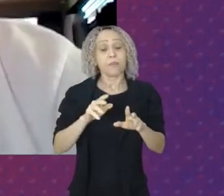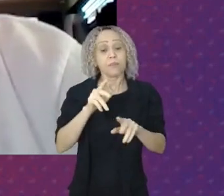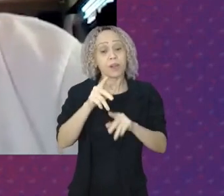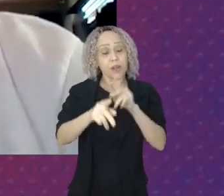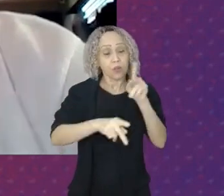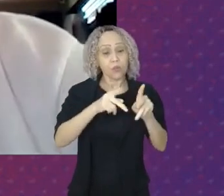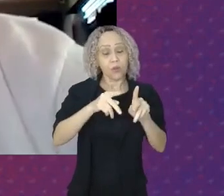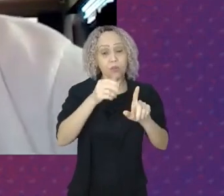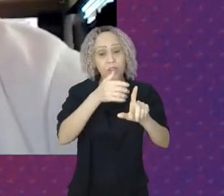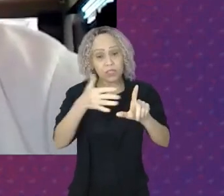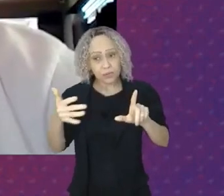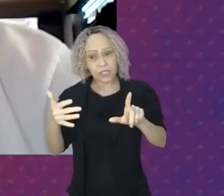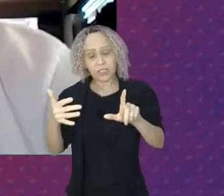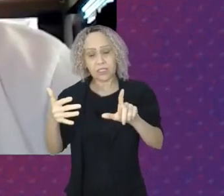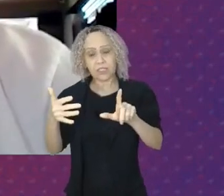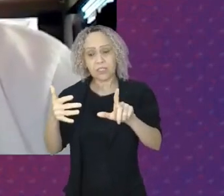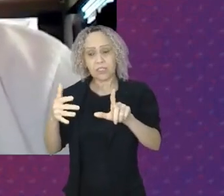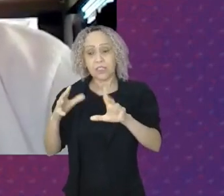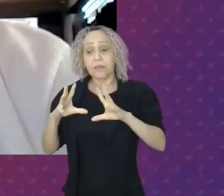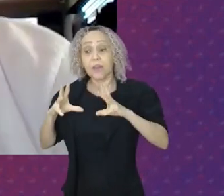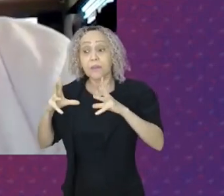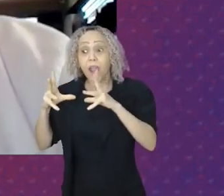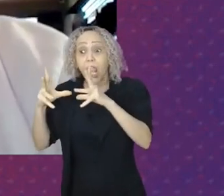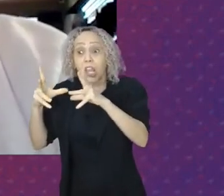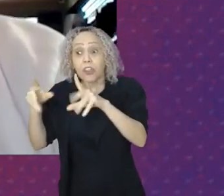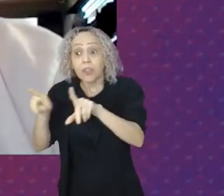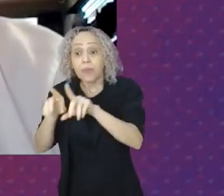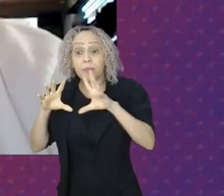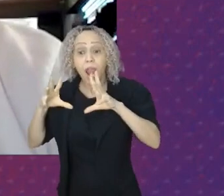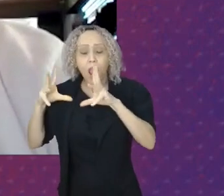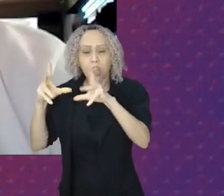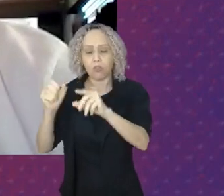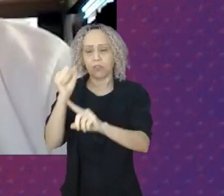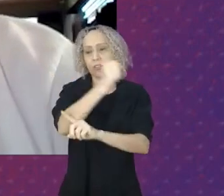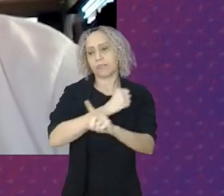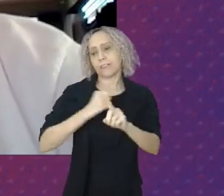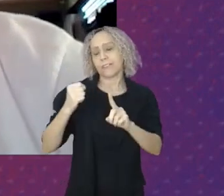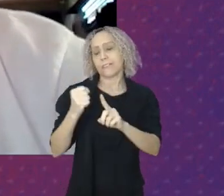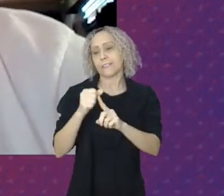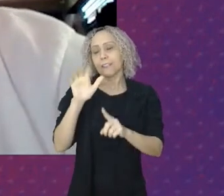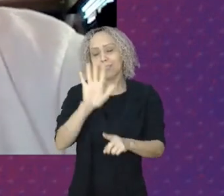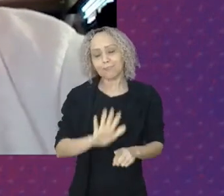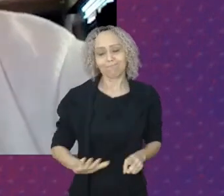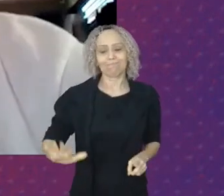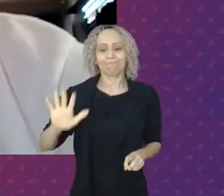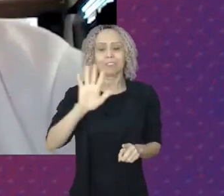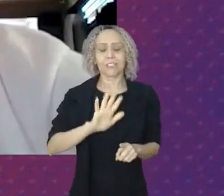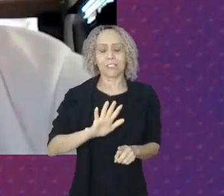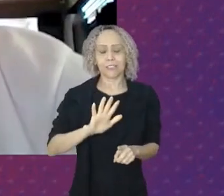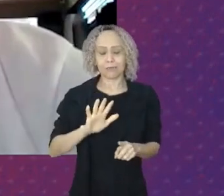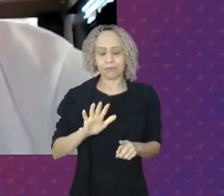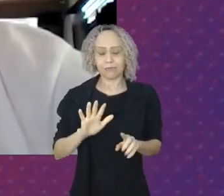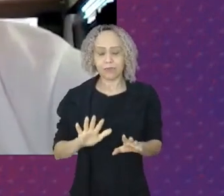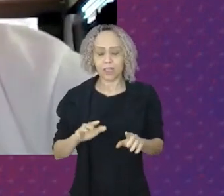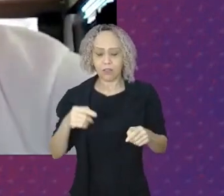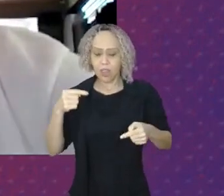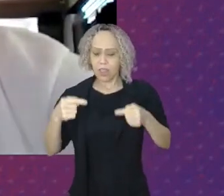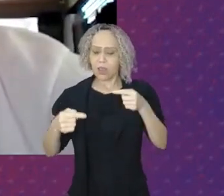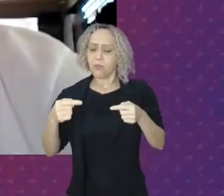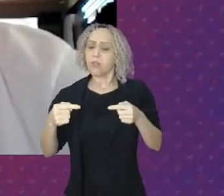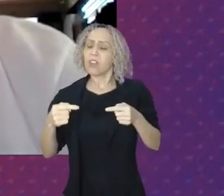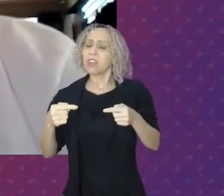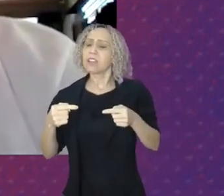mulheres, mas para a sociedade em geral. Porque toda essa política, ela reflete na